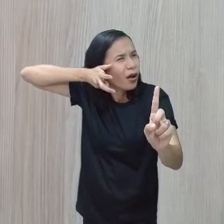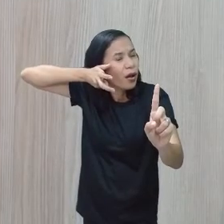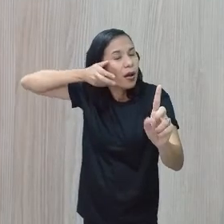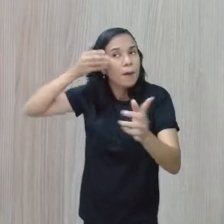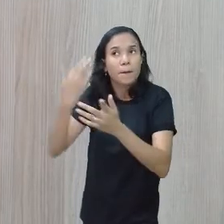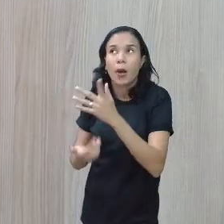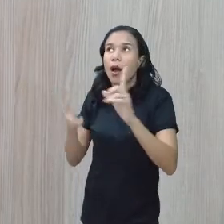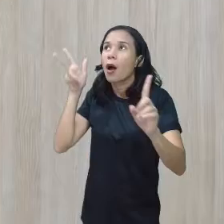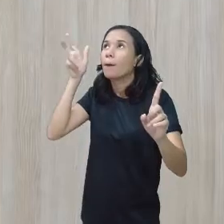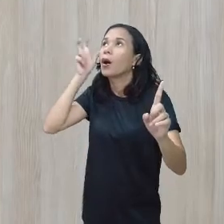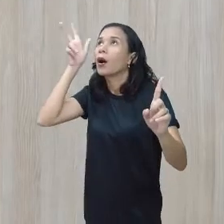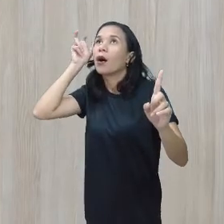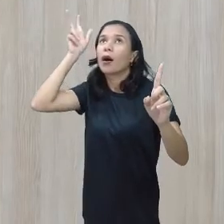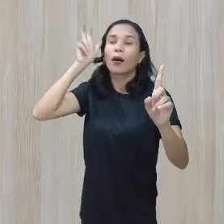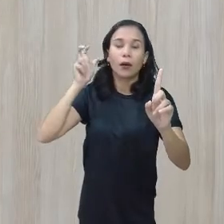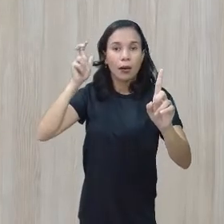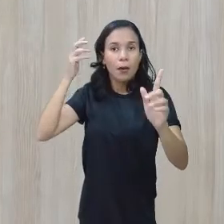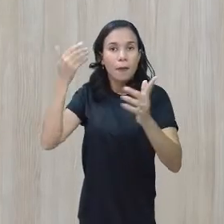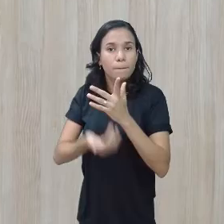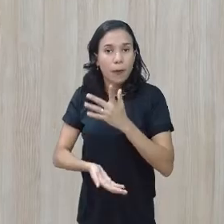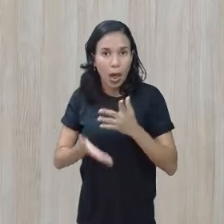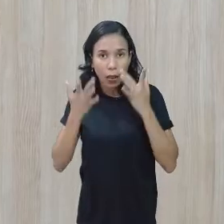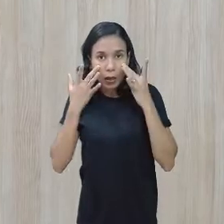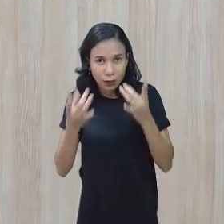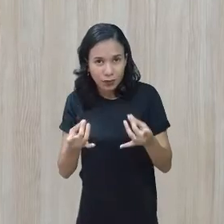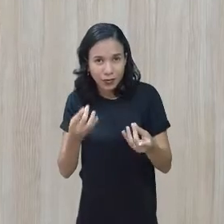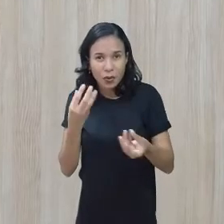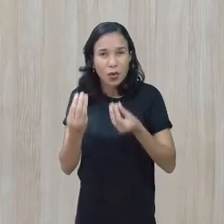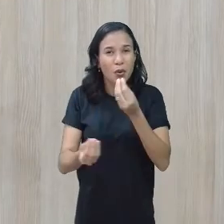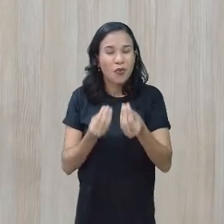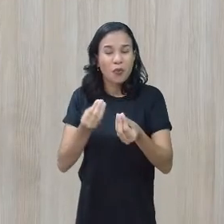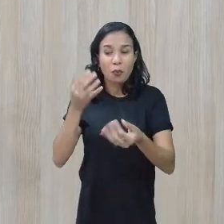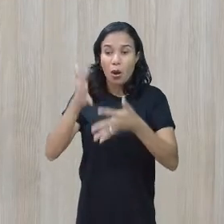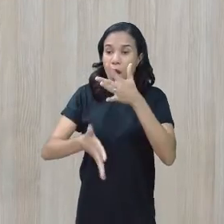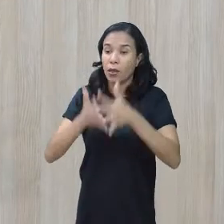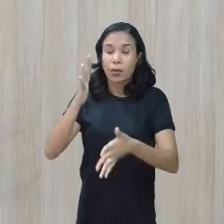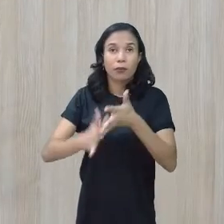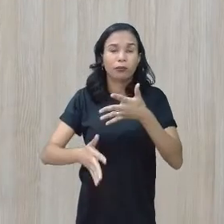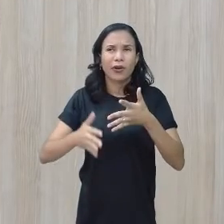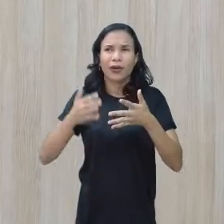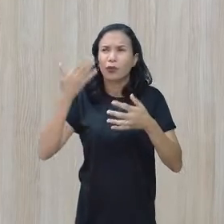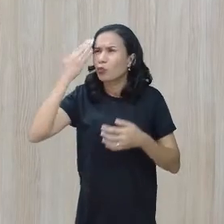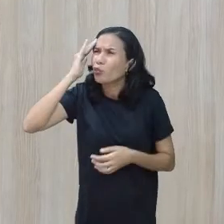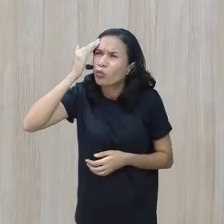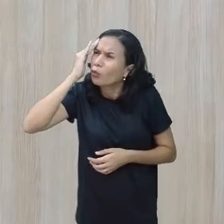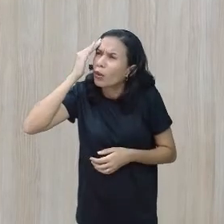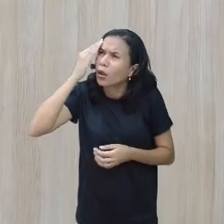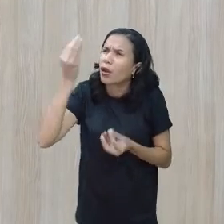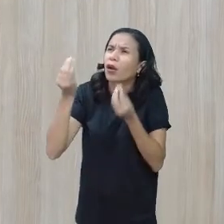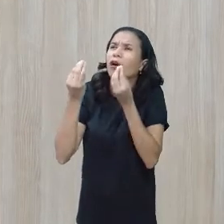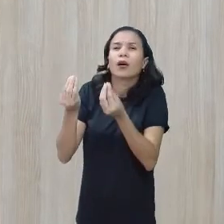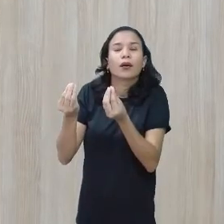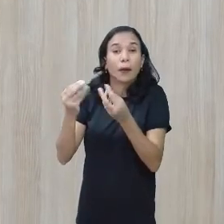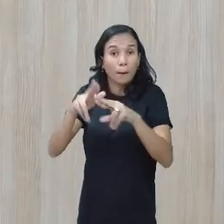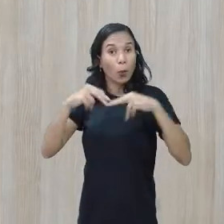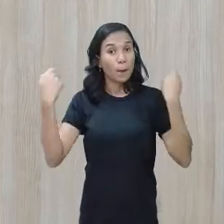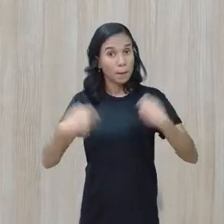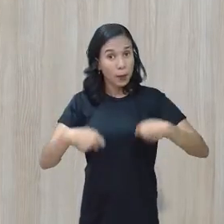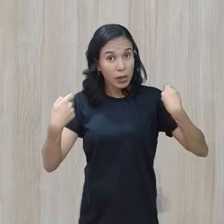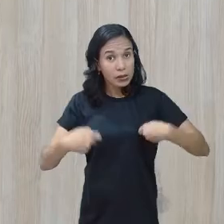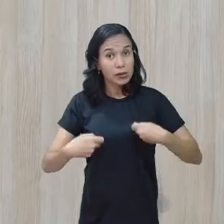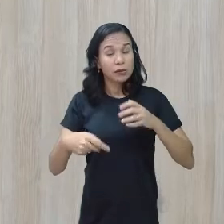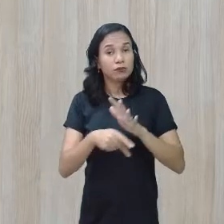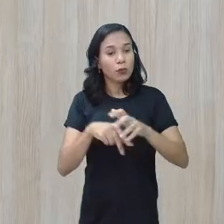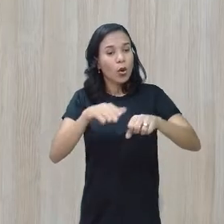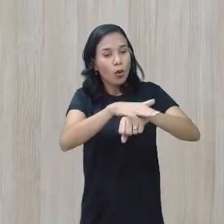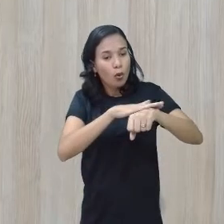tirar atenção e ele vai terminar sendo prejudicado. Pois Então, é. precisa ser feito uma